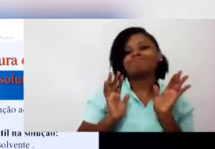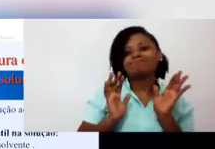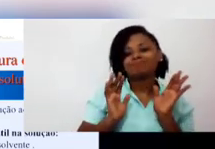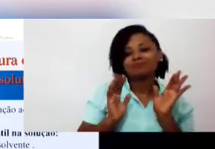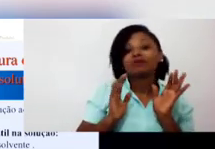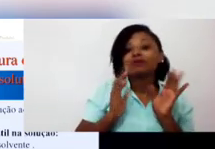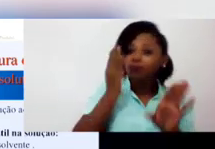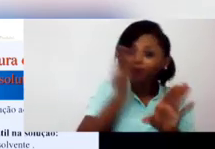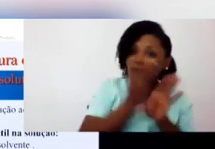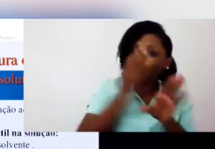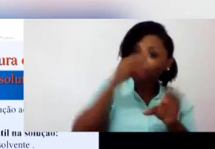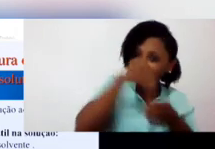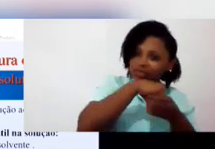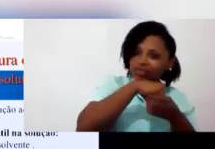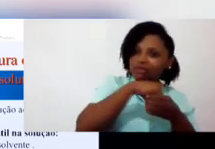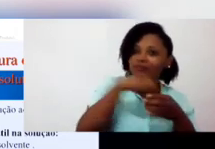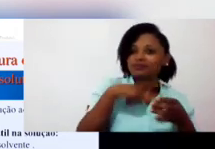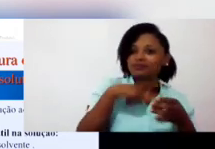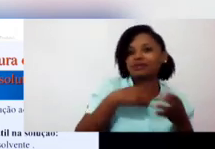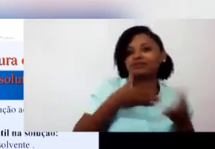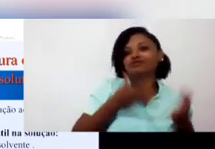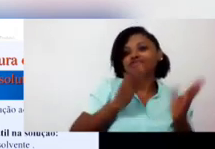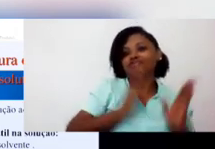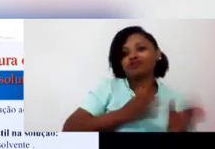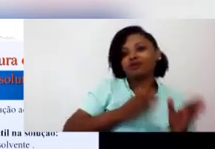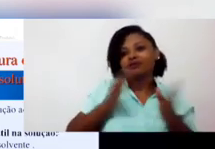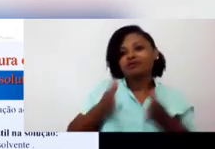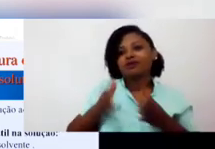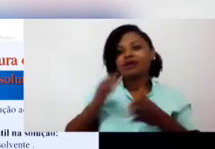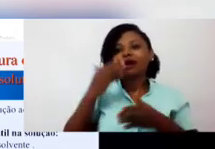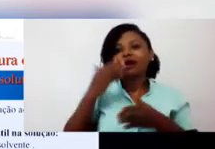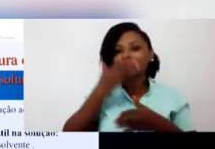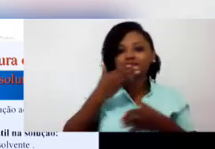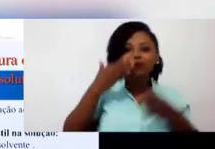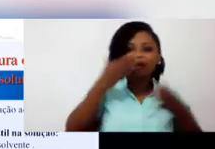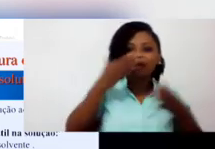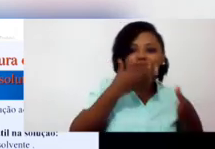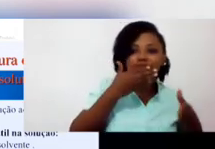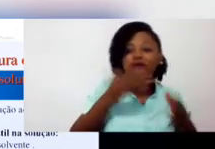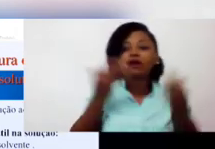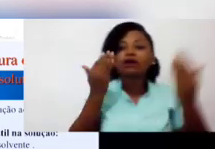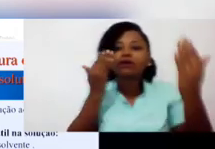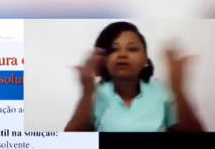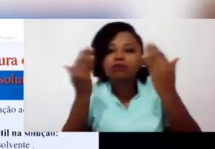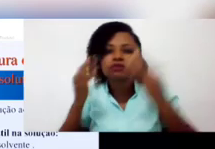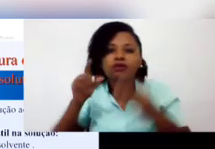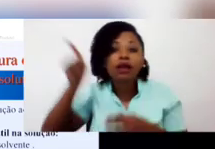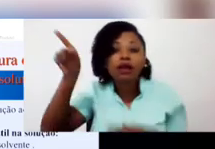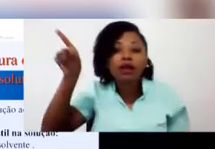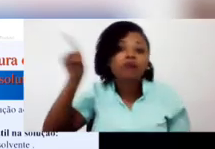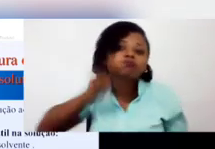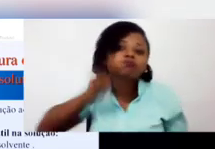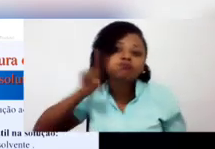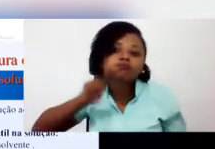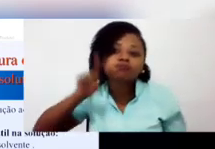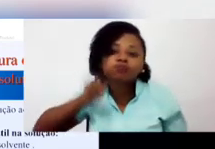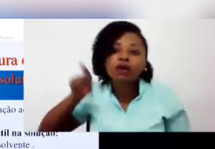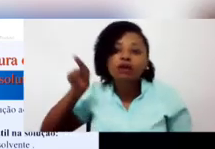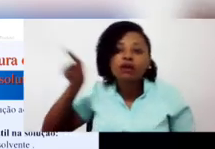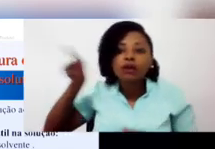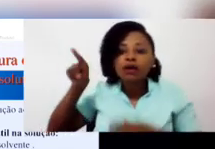Celsius. Abaixei ainda mais a minha temperatura de congelamento. Pessoal, isso aqui é um dos motivos que lá nos Estados